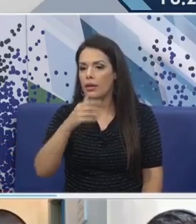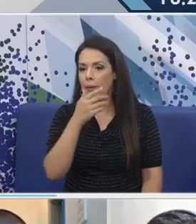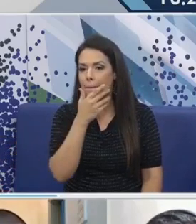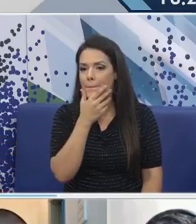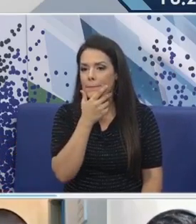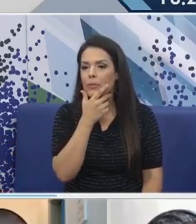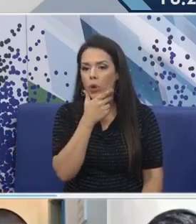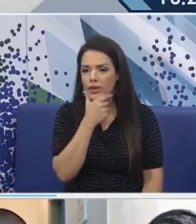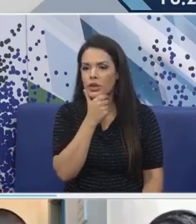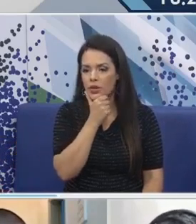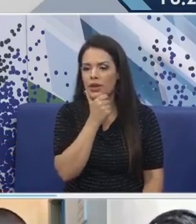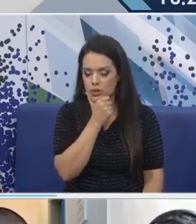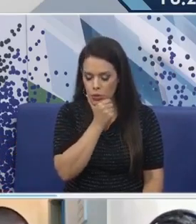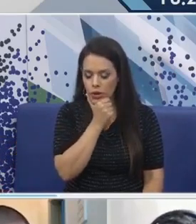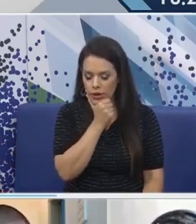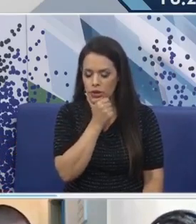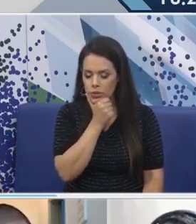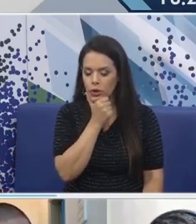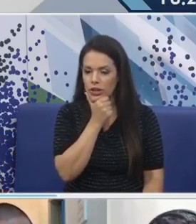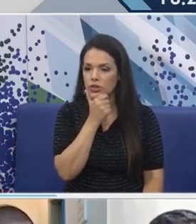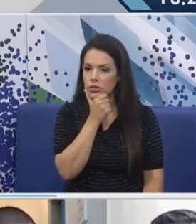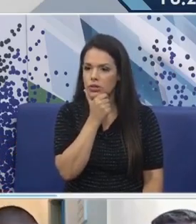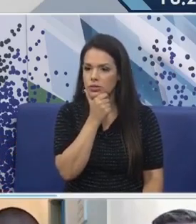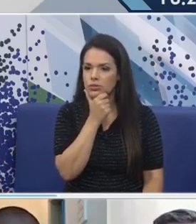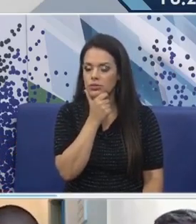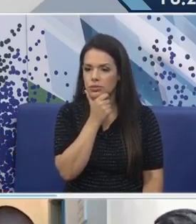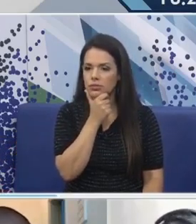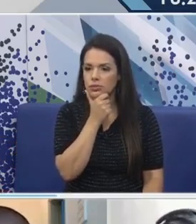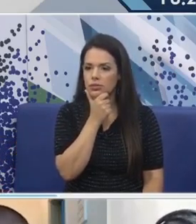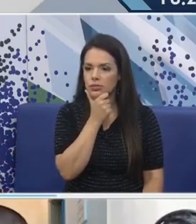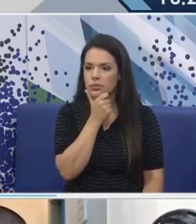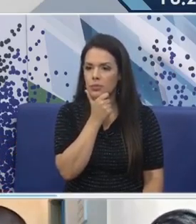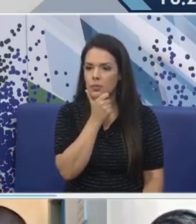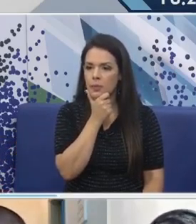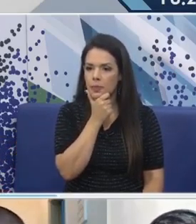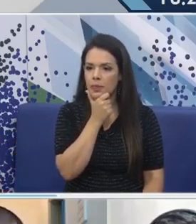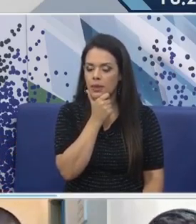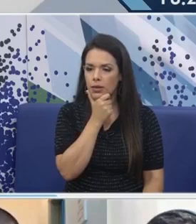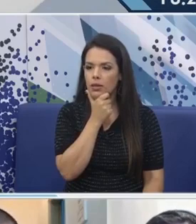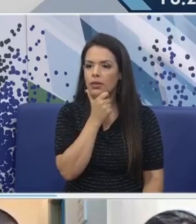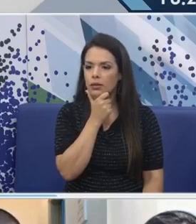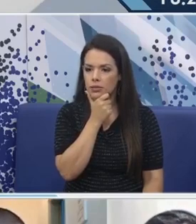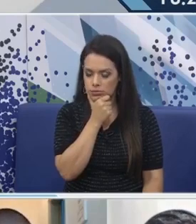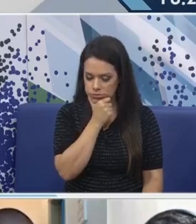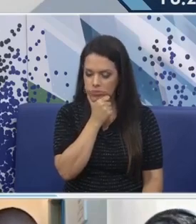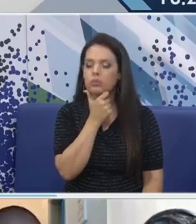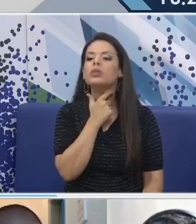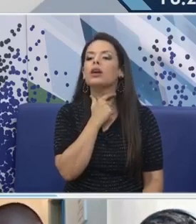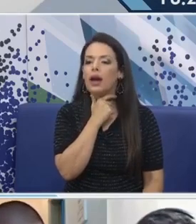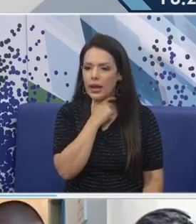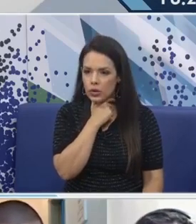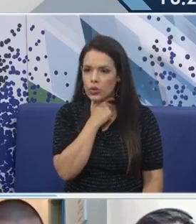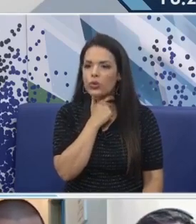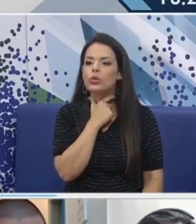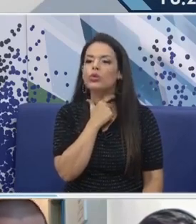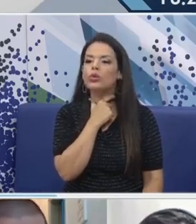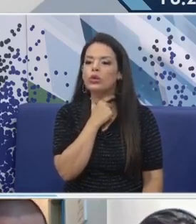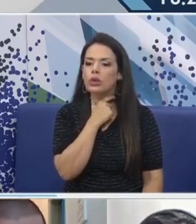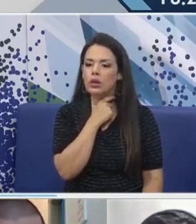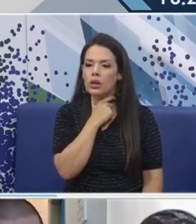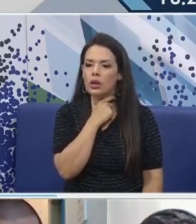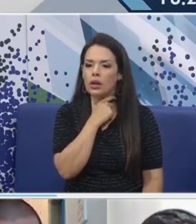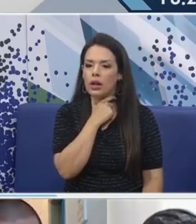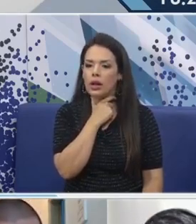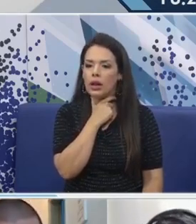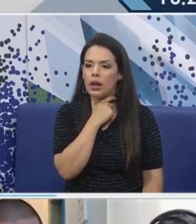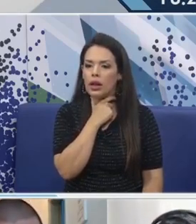pela arbitragem diversas vezes muitas no brasileiro. Muitas vezes. E não foi diferente contra o Internacional. O Rodinei dá um tapa na bola proposital. É isso. O Rodinei, inclusive,